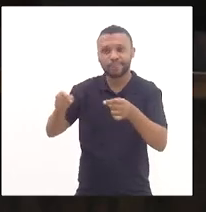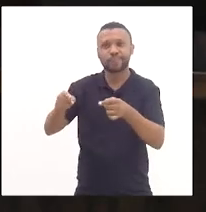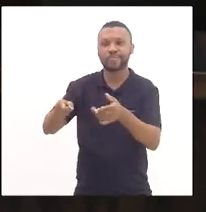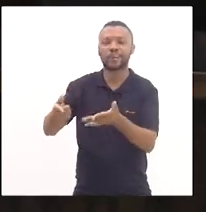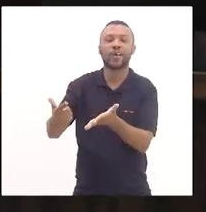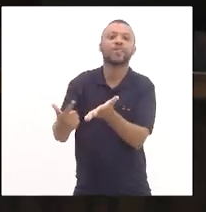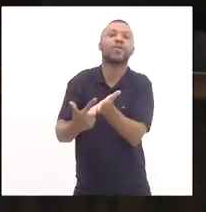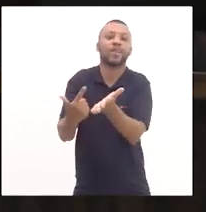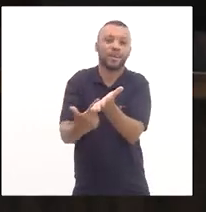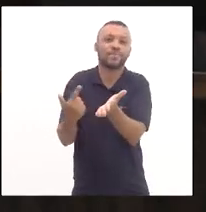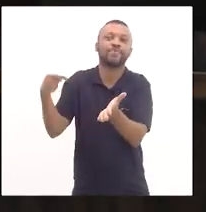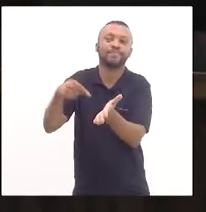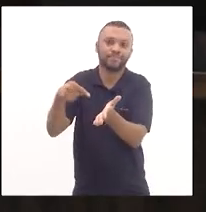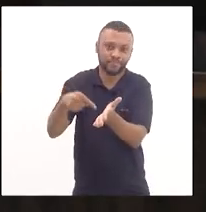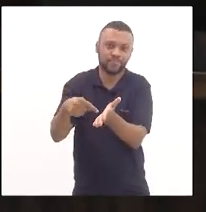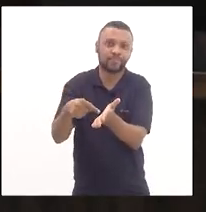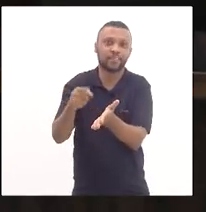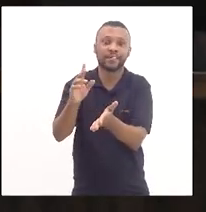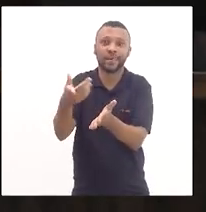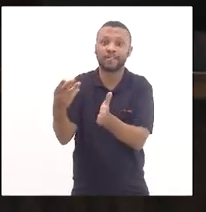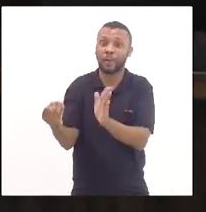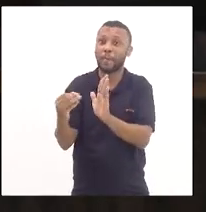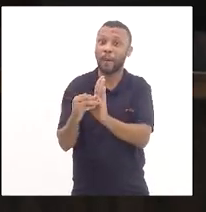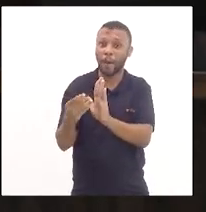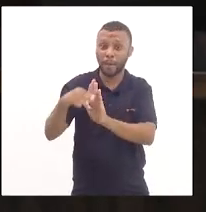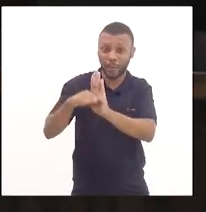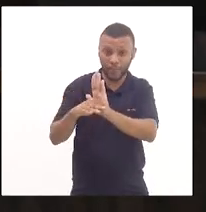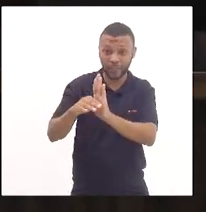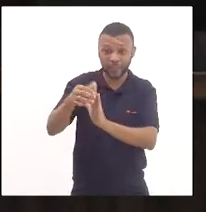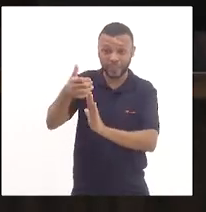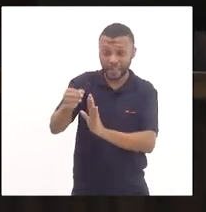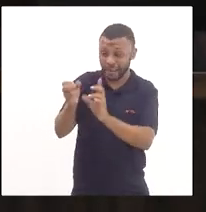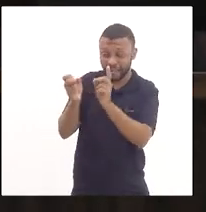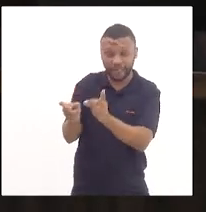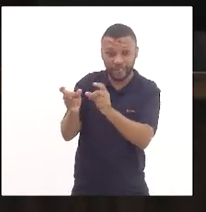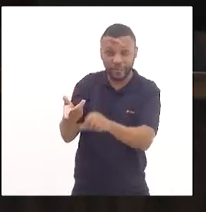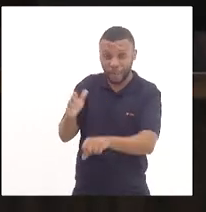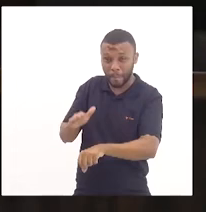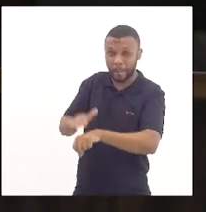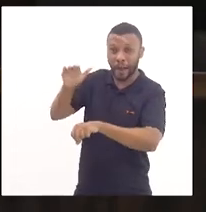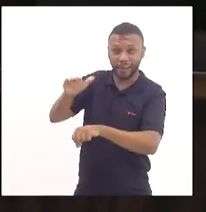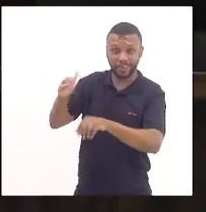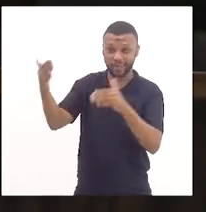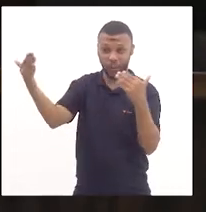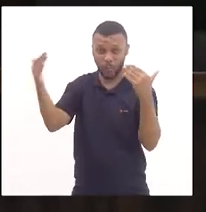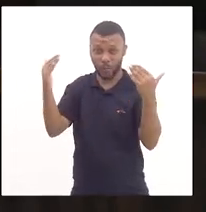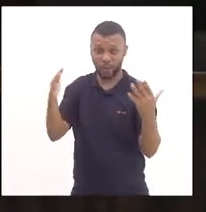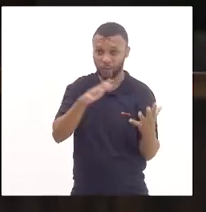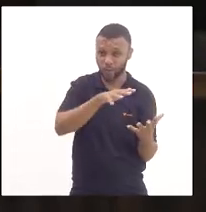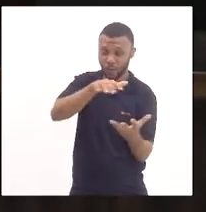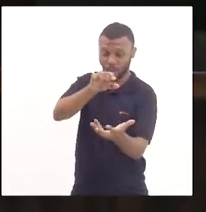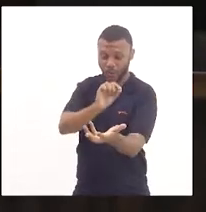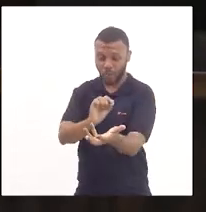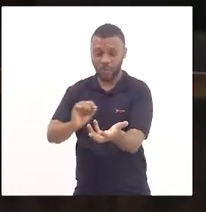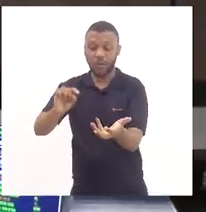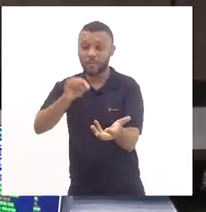obra, já vai estar na lista dos 10 mais vendidos no mundo, best-seller.